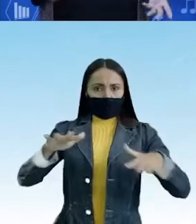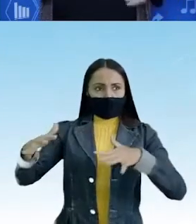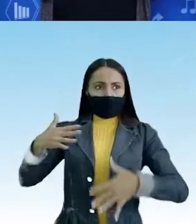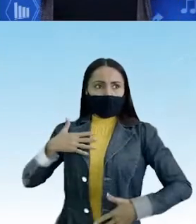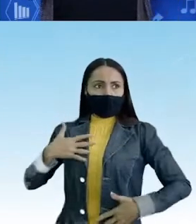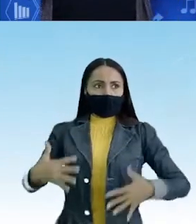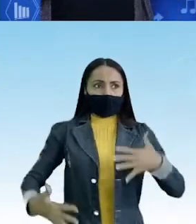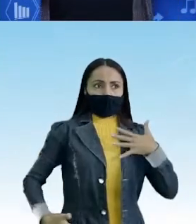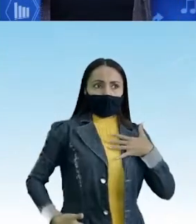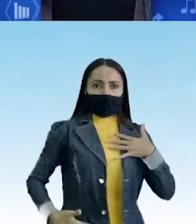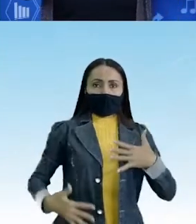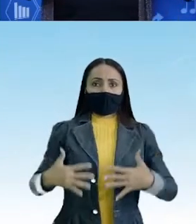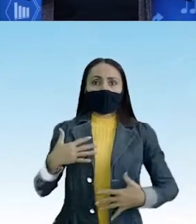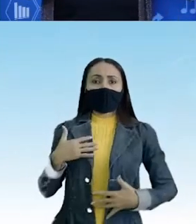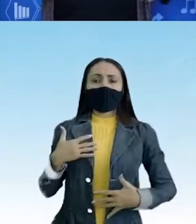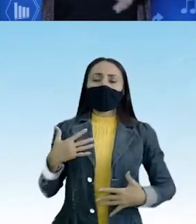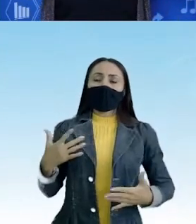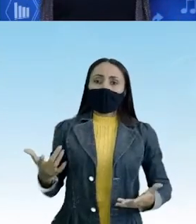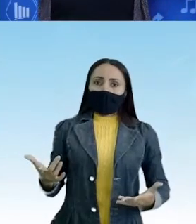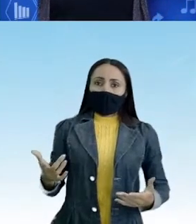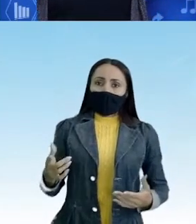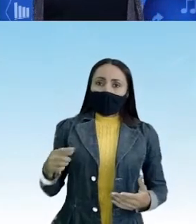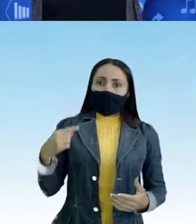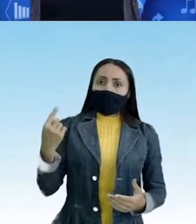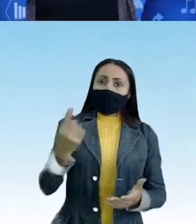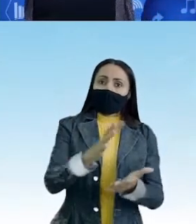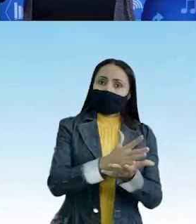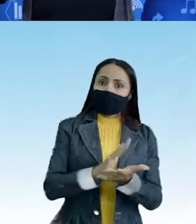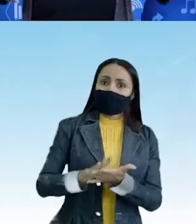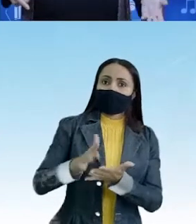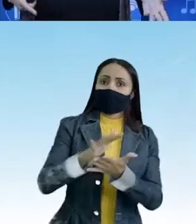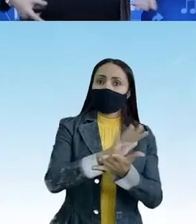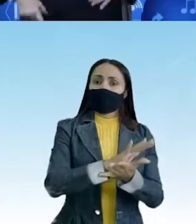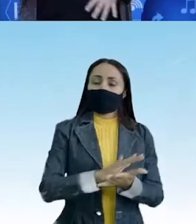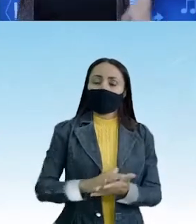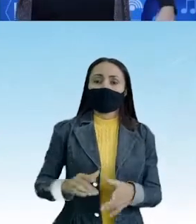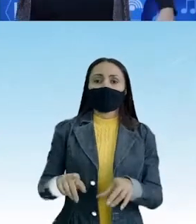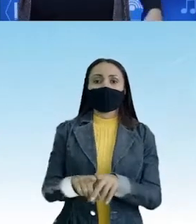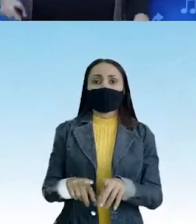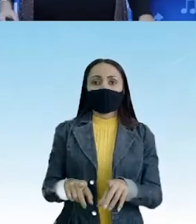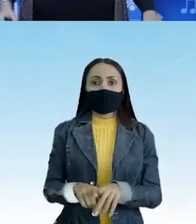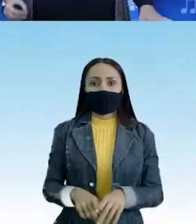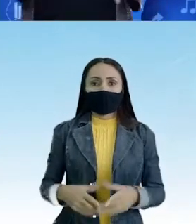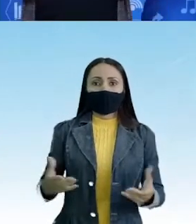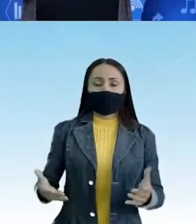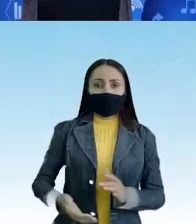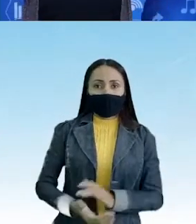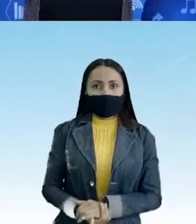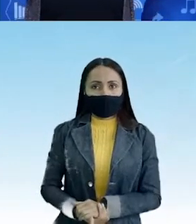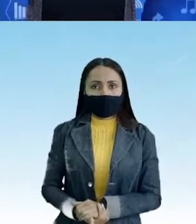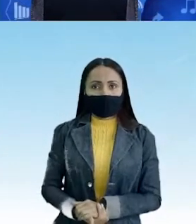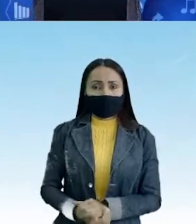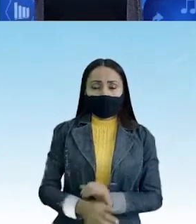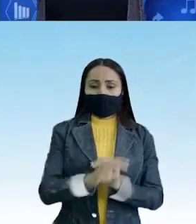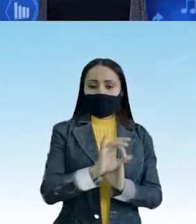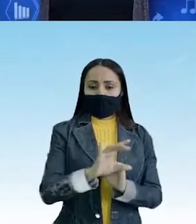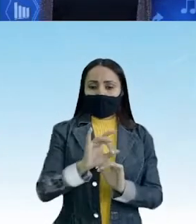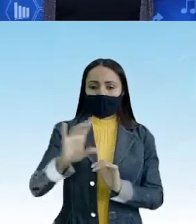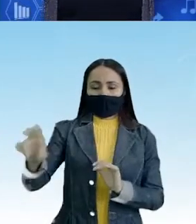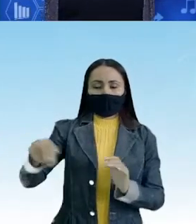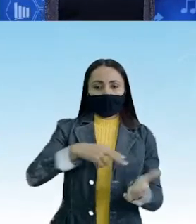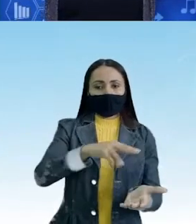corporal. Oxê é o nosso samba. Vieram misturando e tá transformando o samba, o axé. Então, cada uma delas tem a